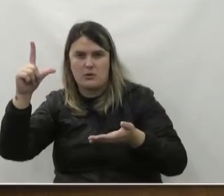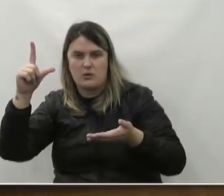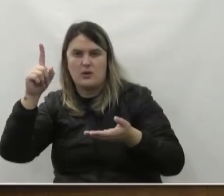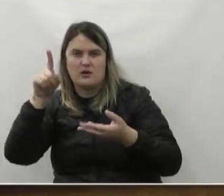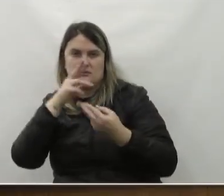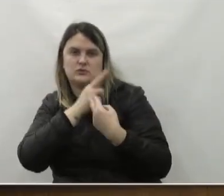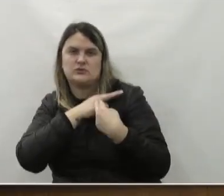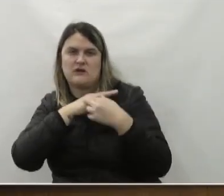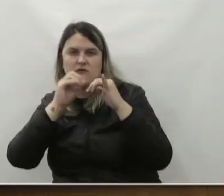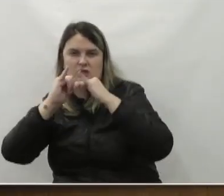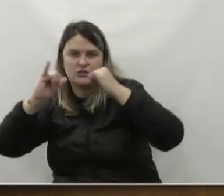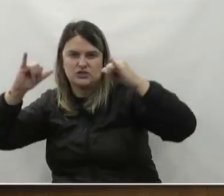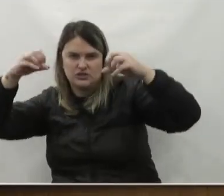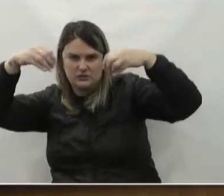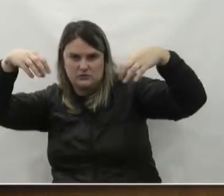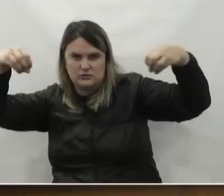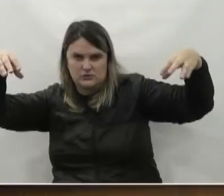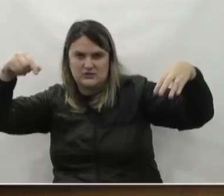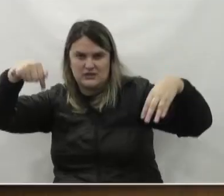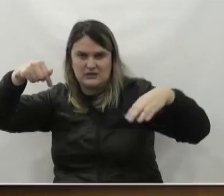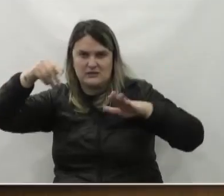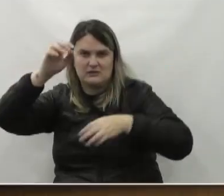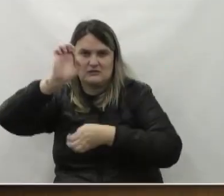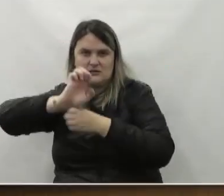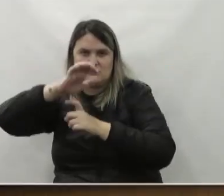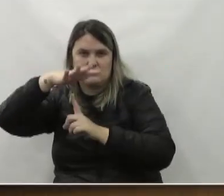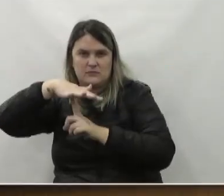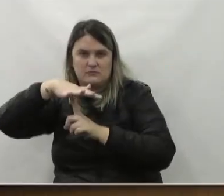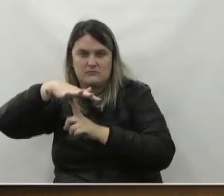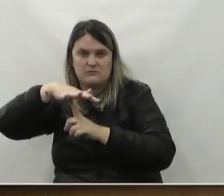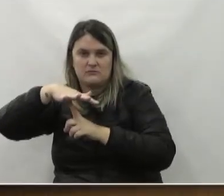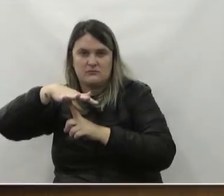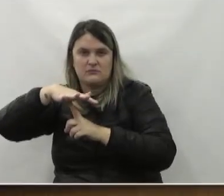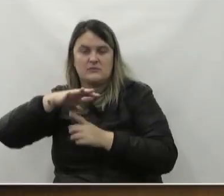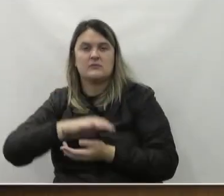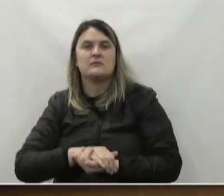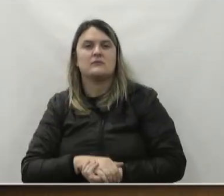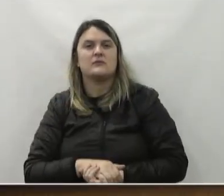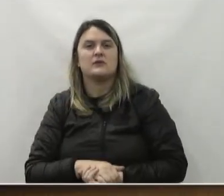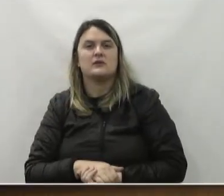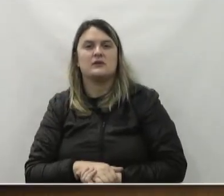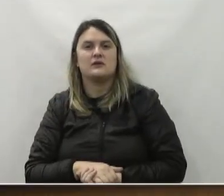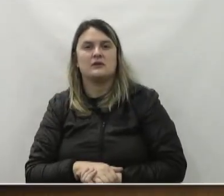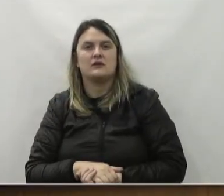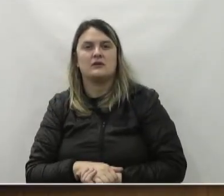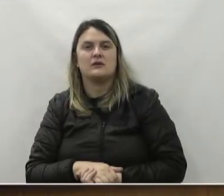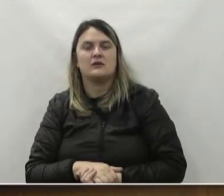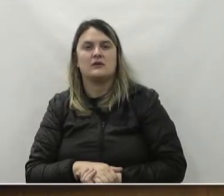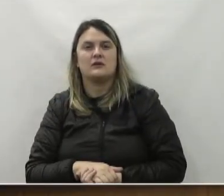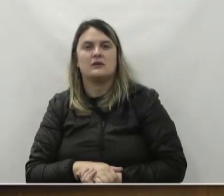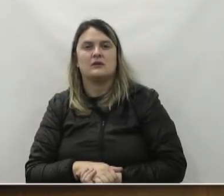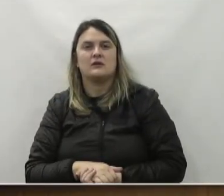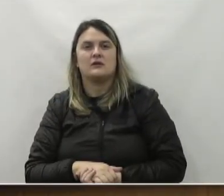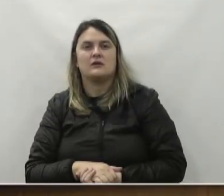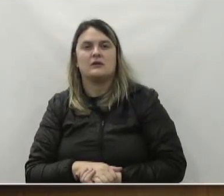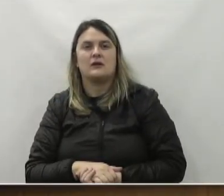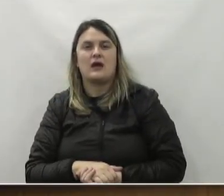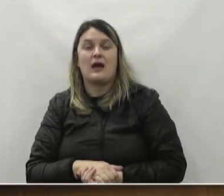a iluminação pública, os postes, já vai passar para a concessionária, que é a IP